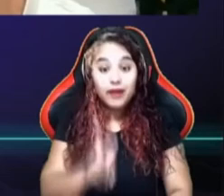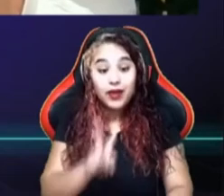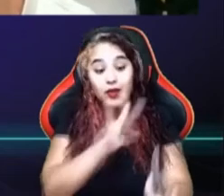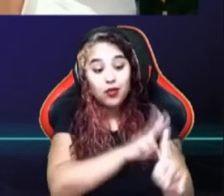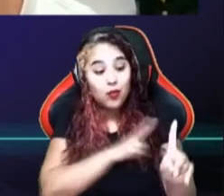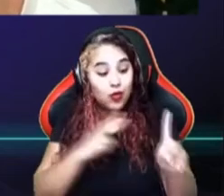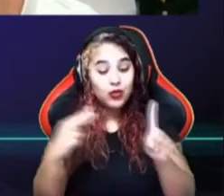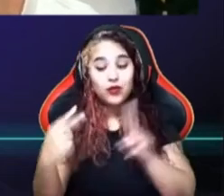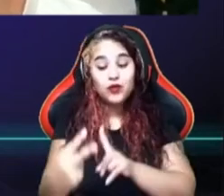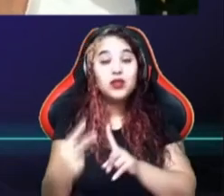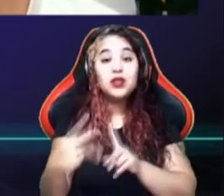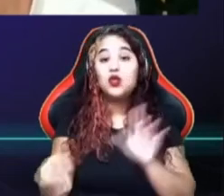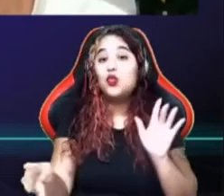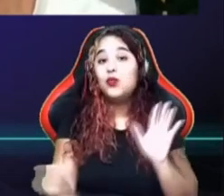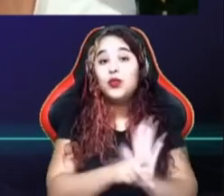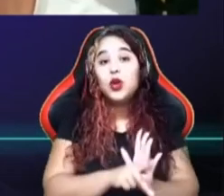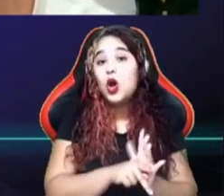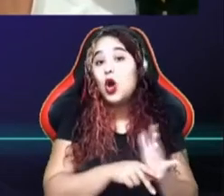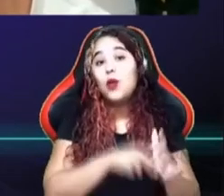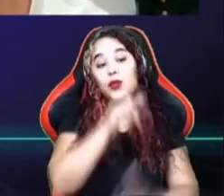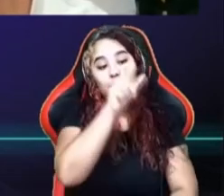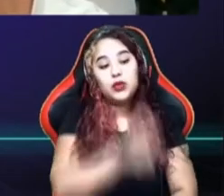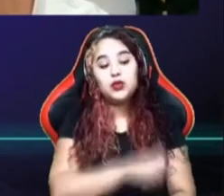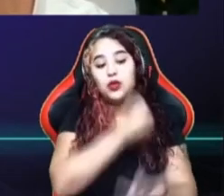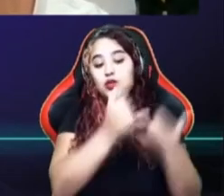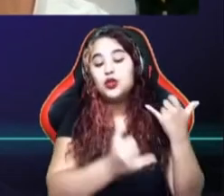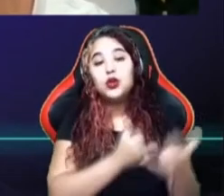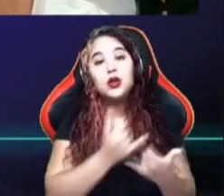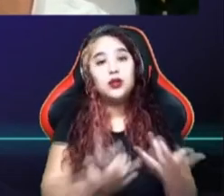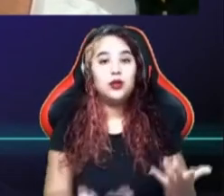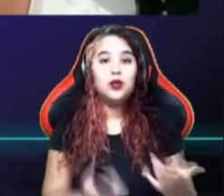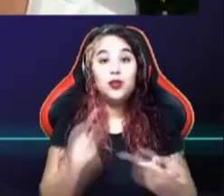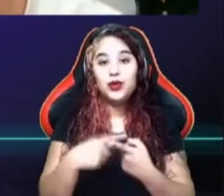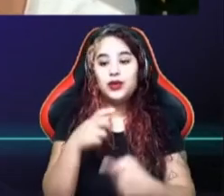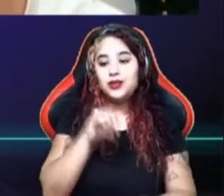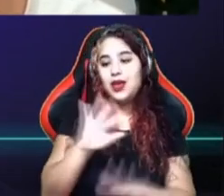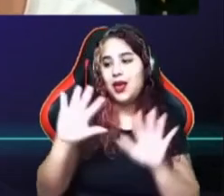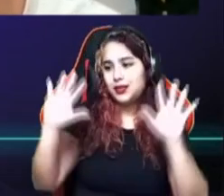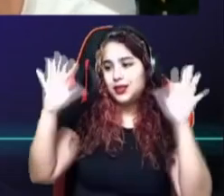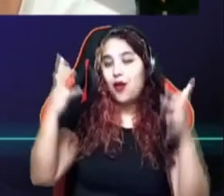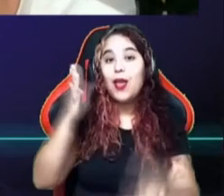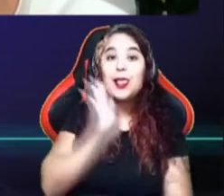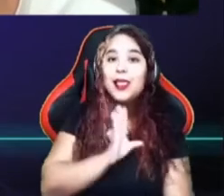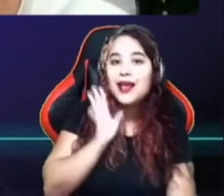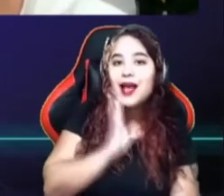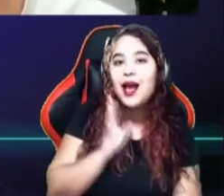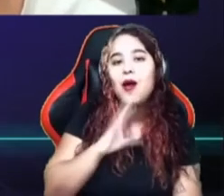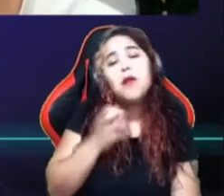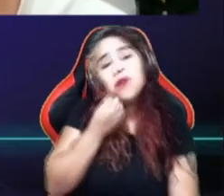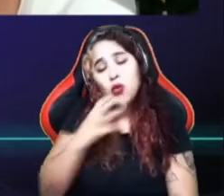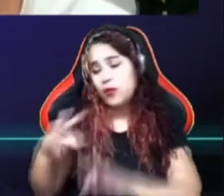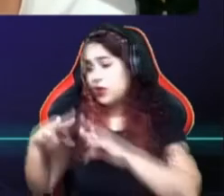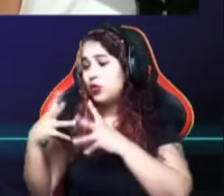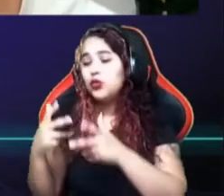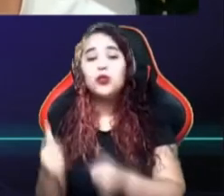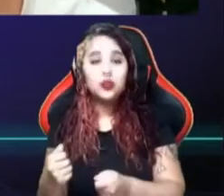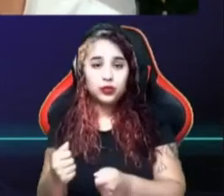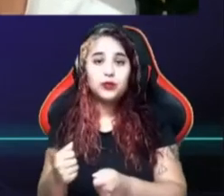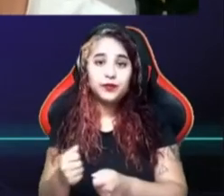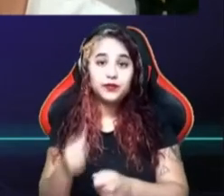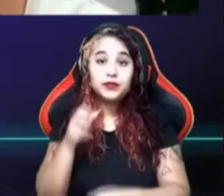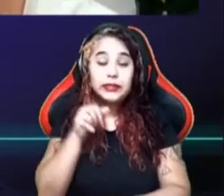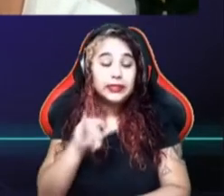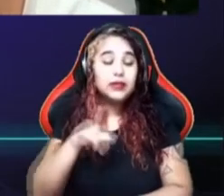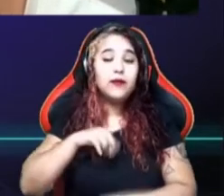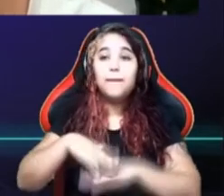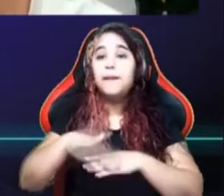ele. Quanto mais relevante a ação, obviamente, mais legal é para a marca, para o desenvolvedor, para todo mundo. E quanto mais solta ela